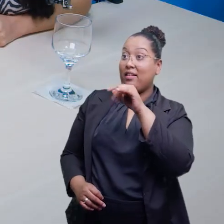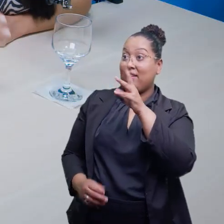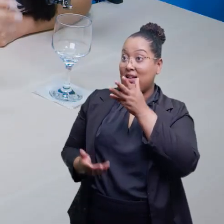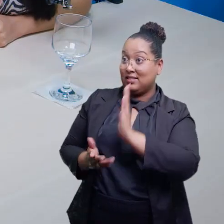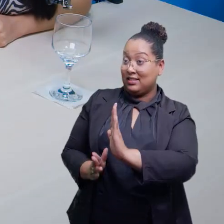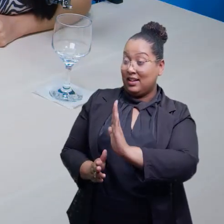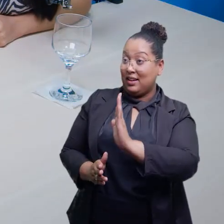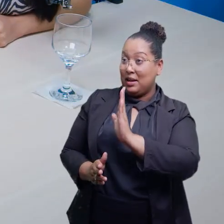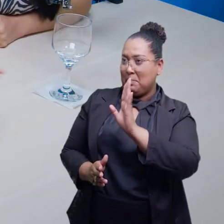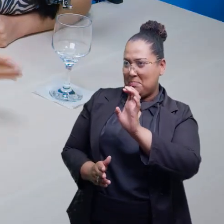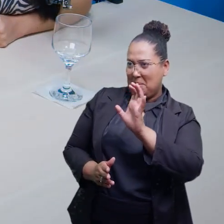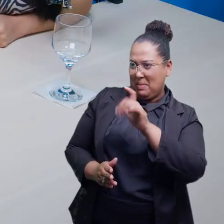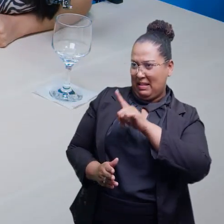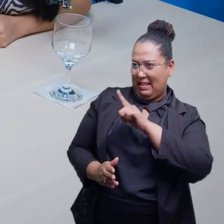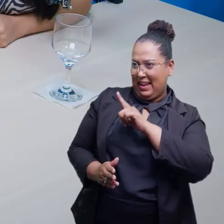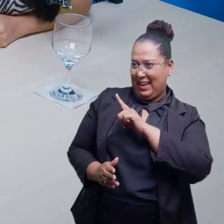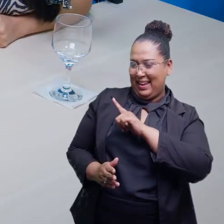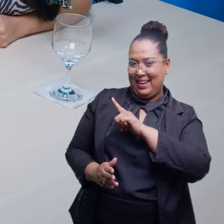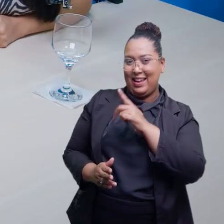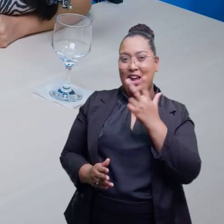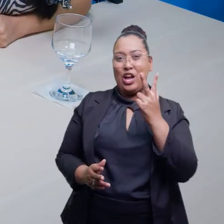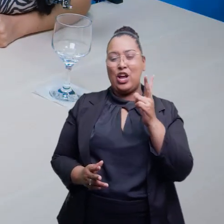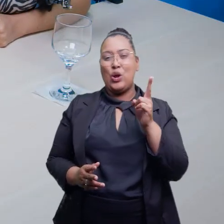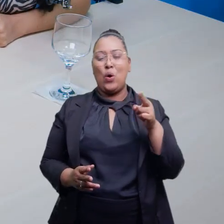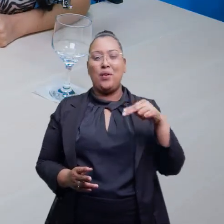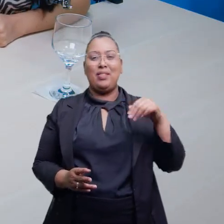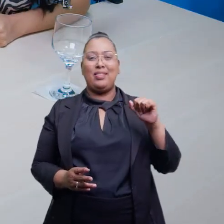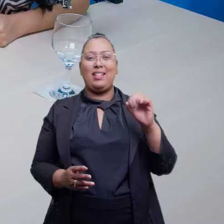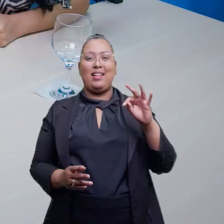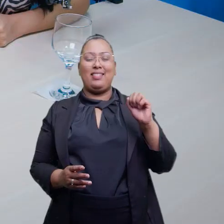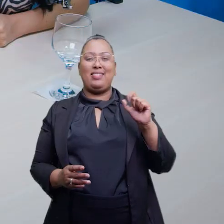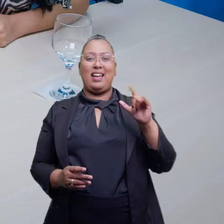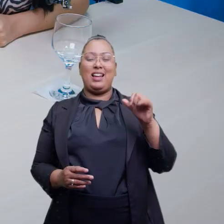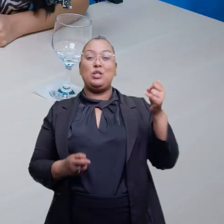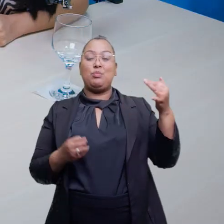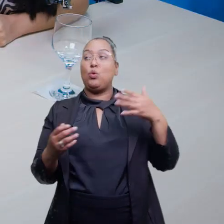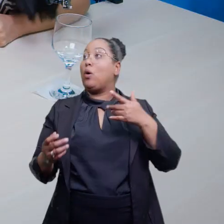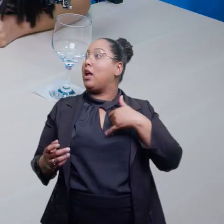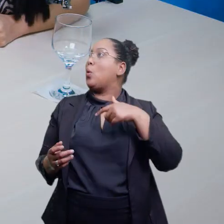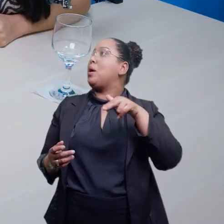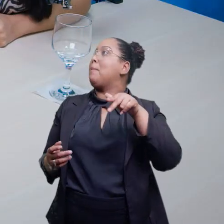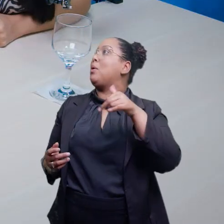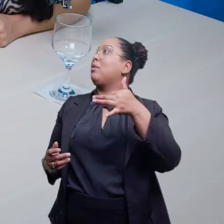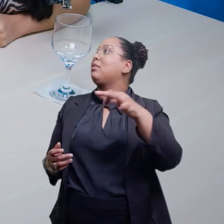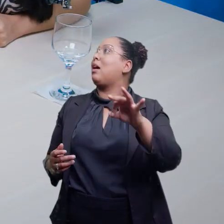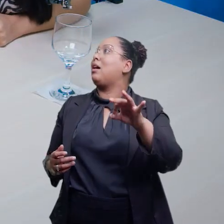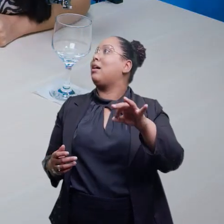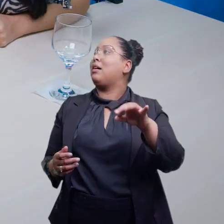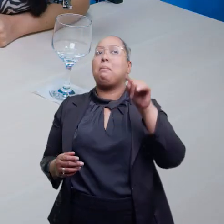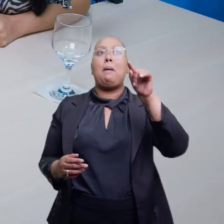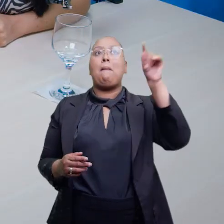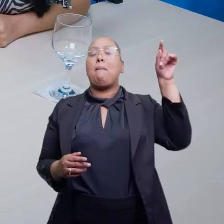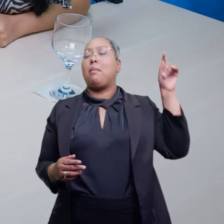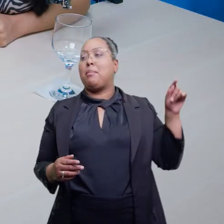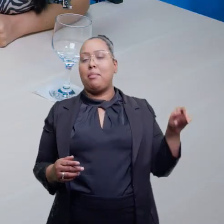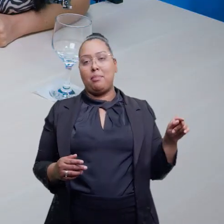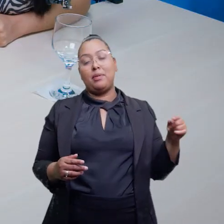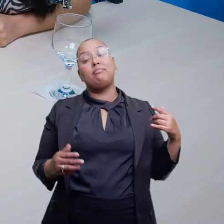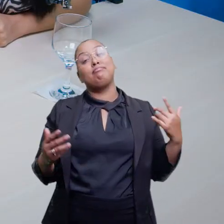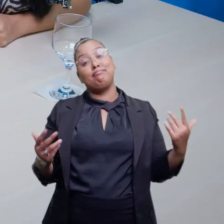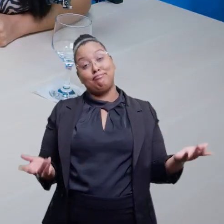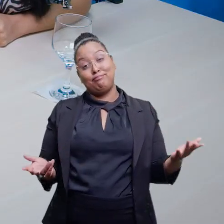tem um filho e fala... Assim, agora, até a Natália mencionou, descobri que eu tenho 10 irmãos. Alguns com um, outros com outro.